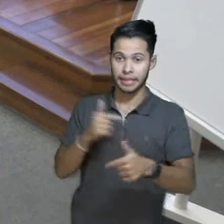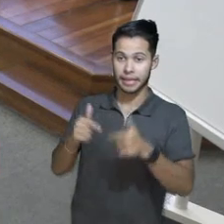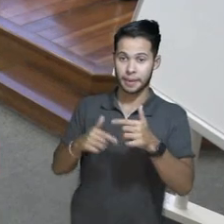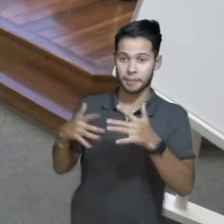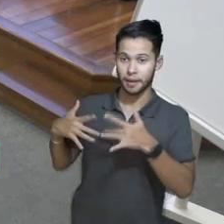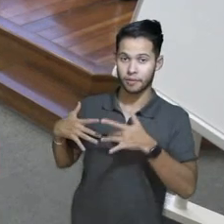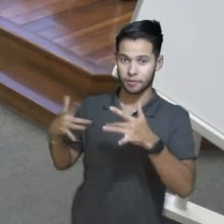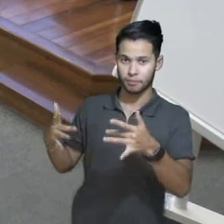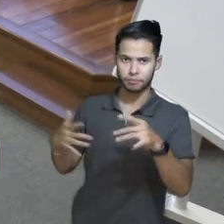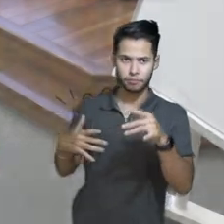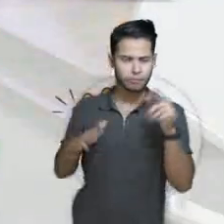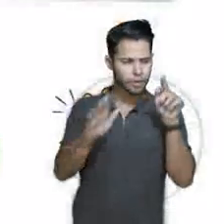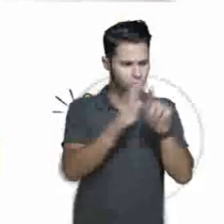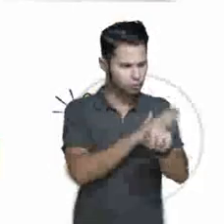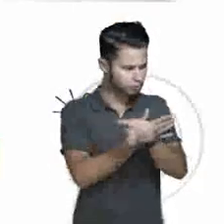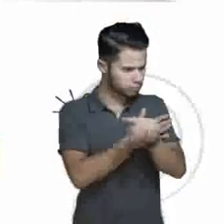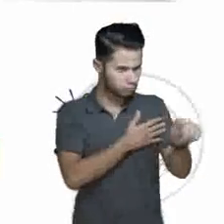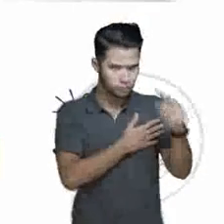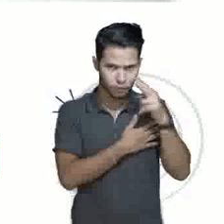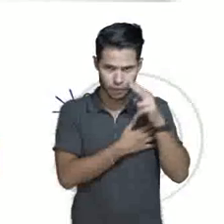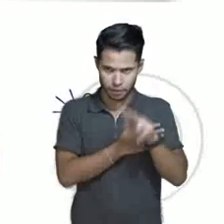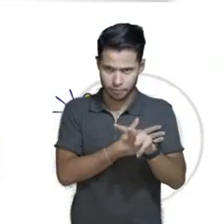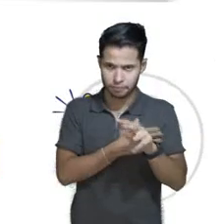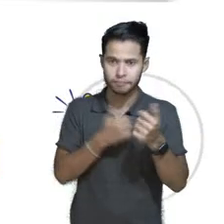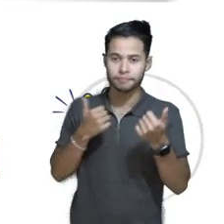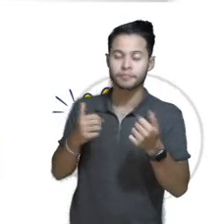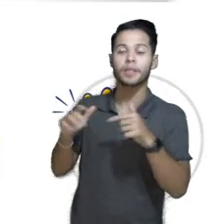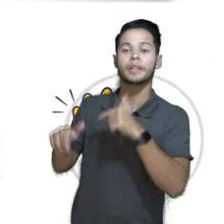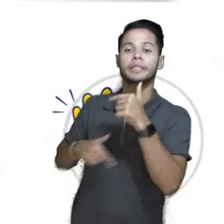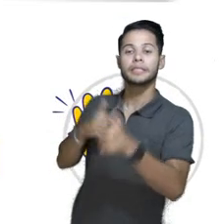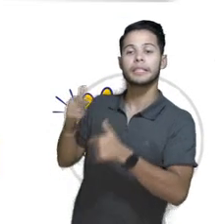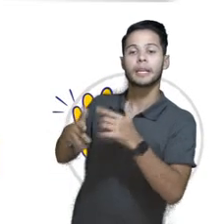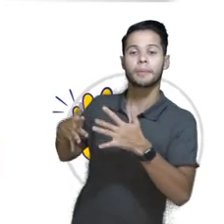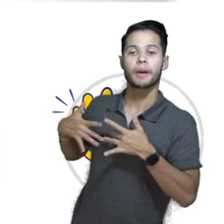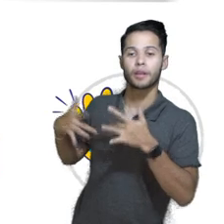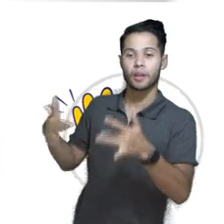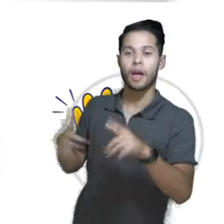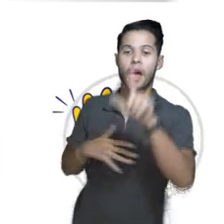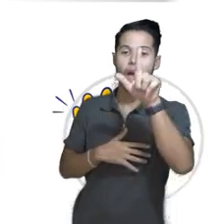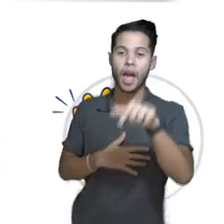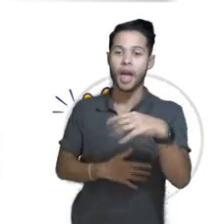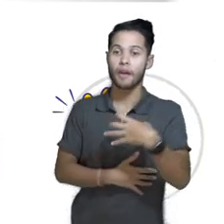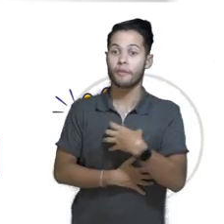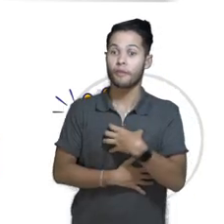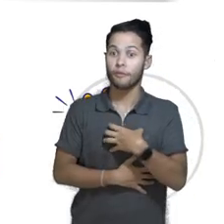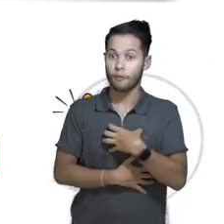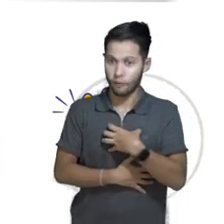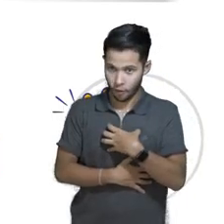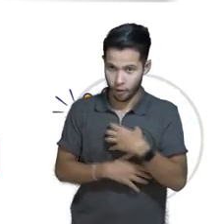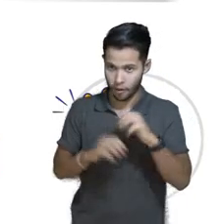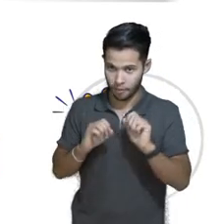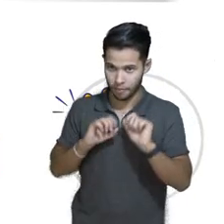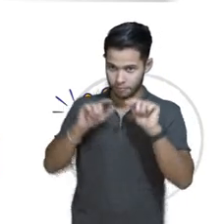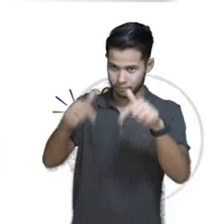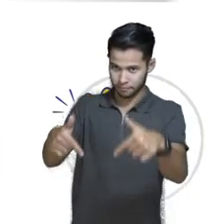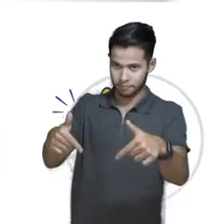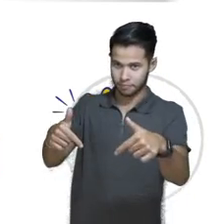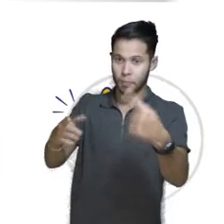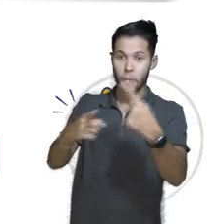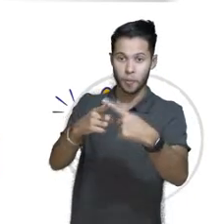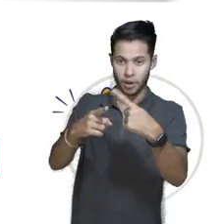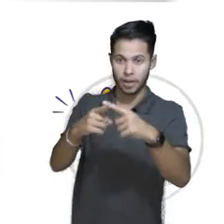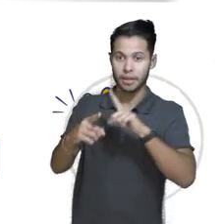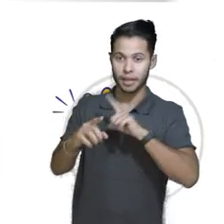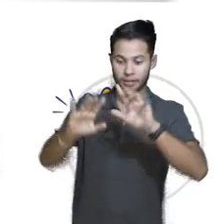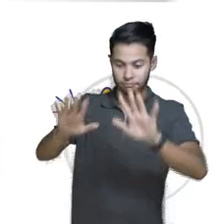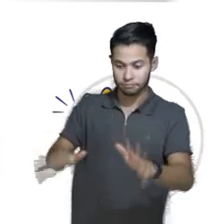enxergando o trabalho voluntário é entendido como uma forma de ação que envolve engajamento e transforma